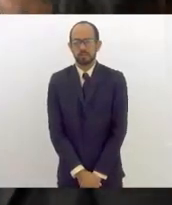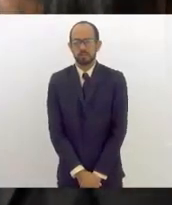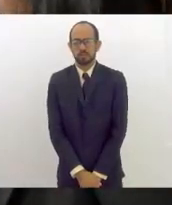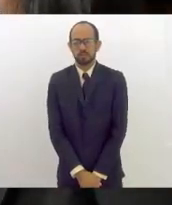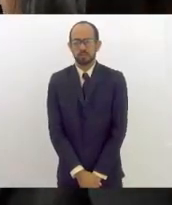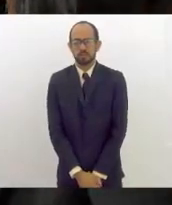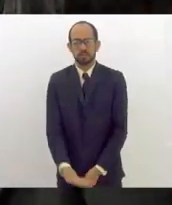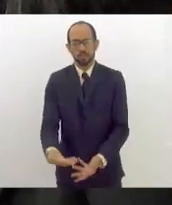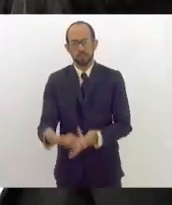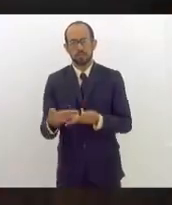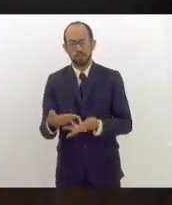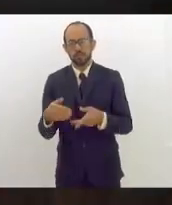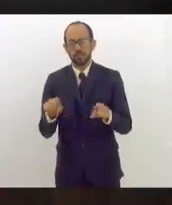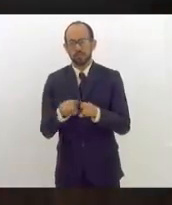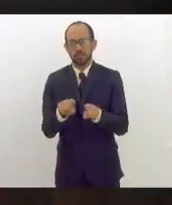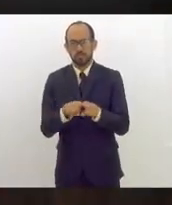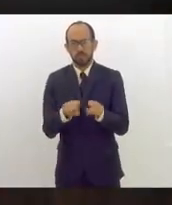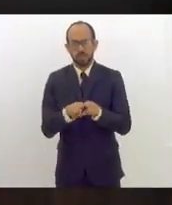convido